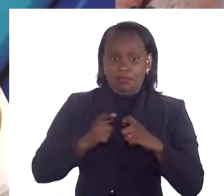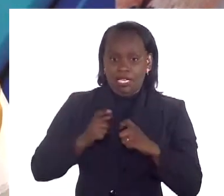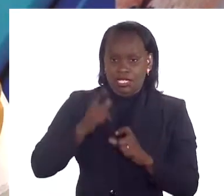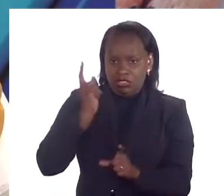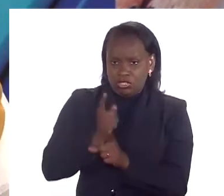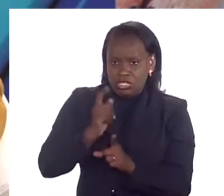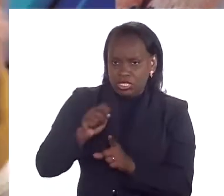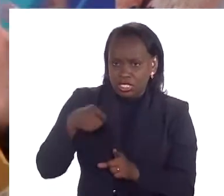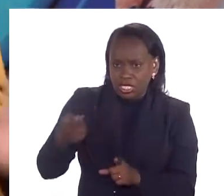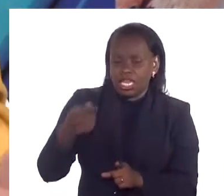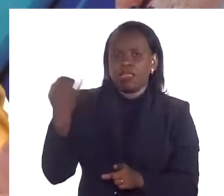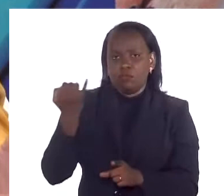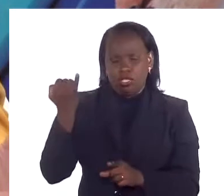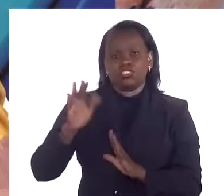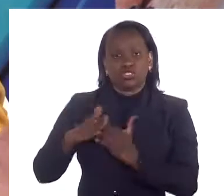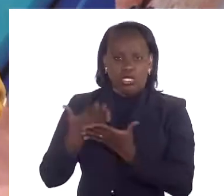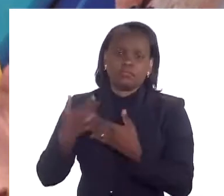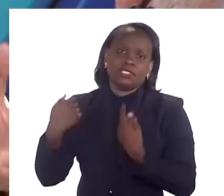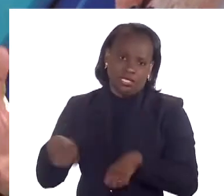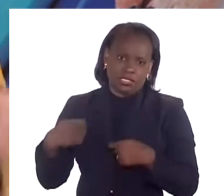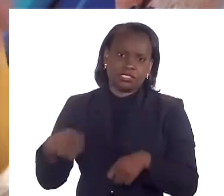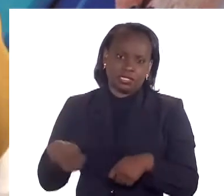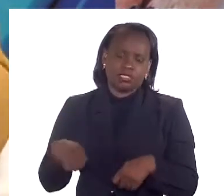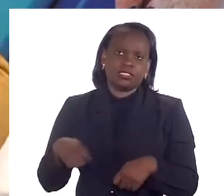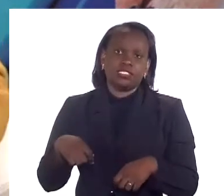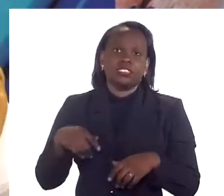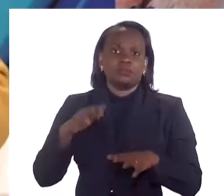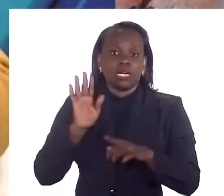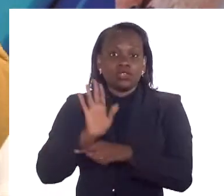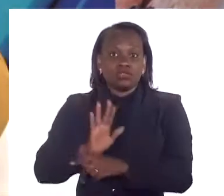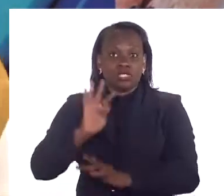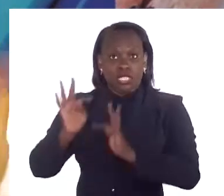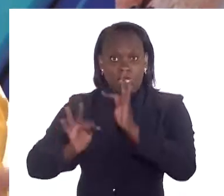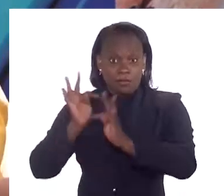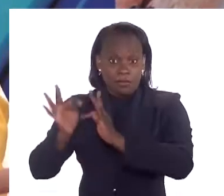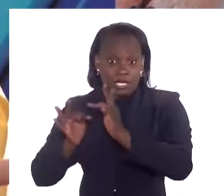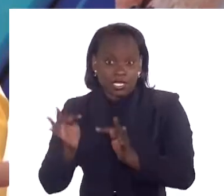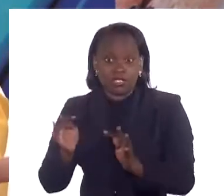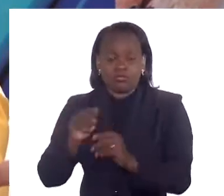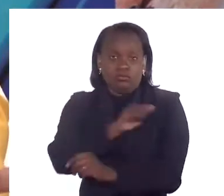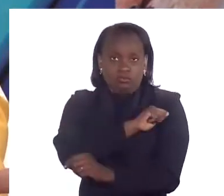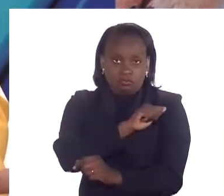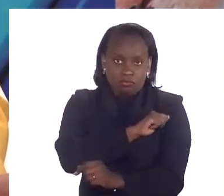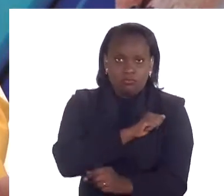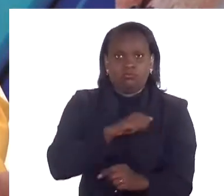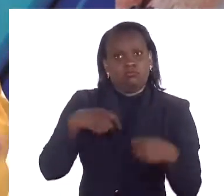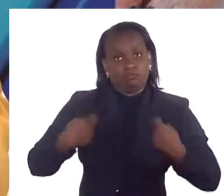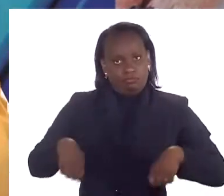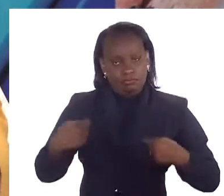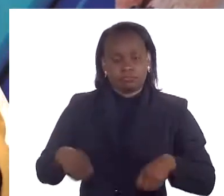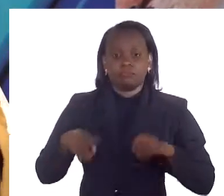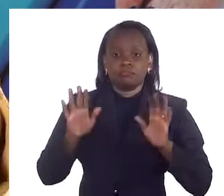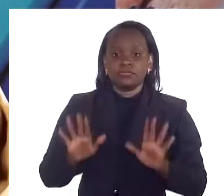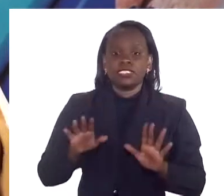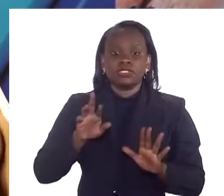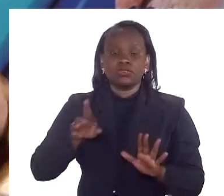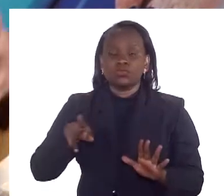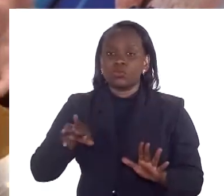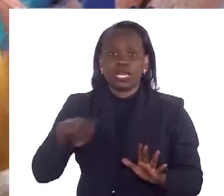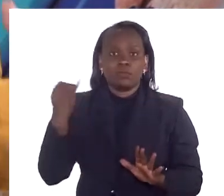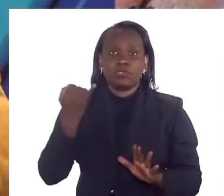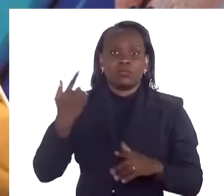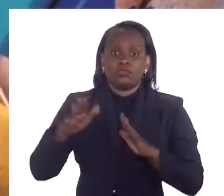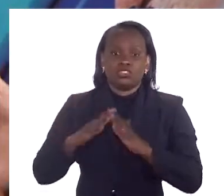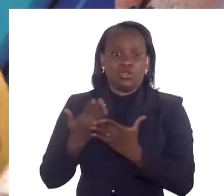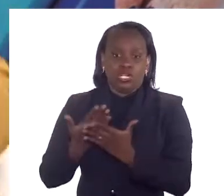é essencial para a escola. Ele é importante para o tratamento, né, dos estudantes que necessitam, mas ele não é